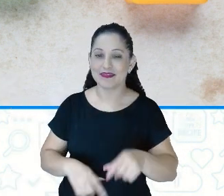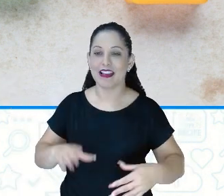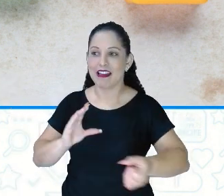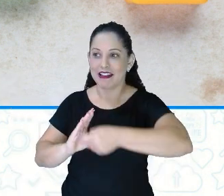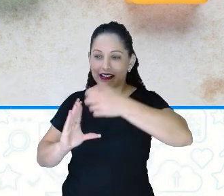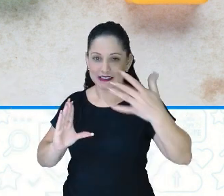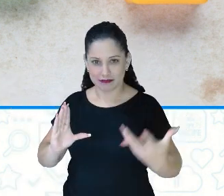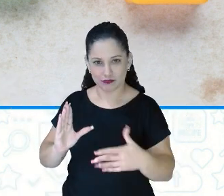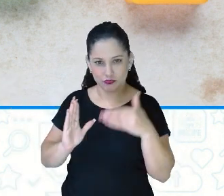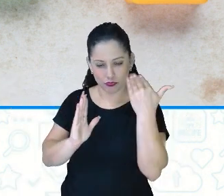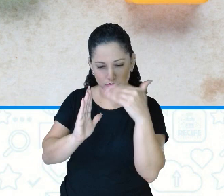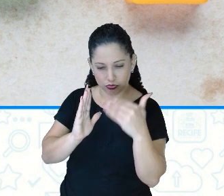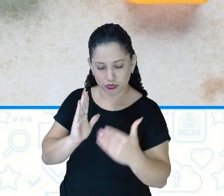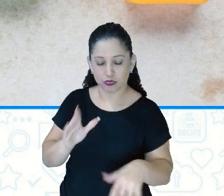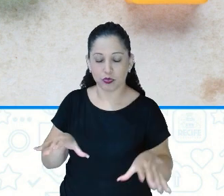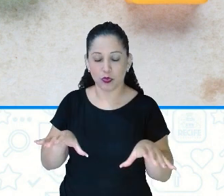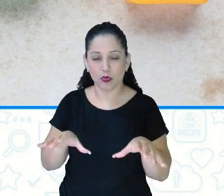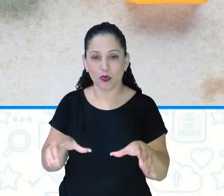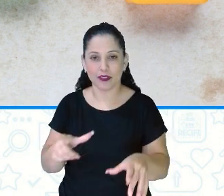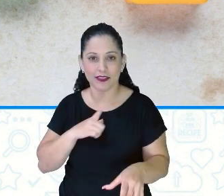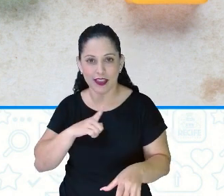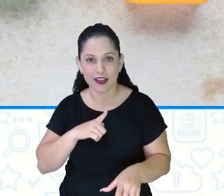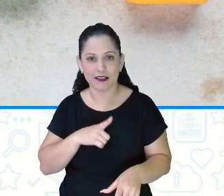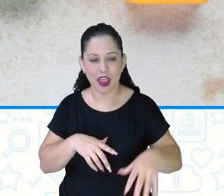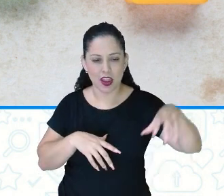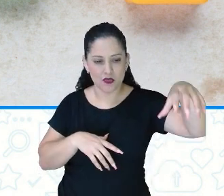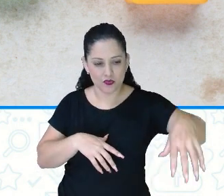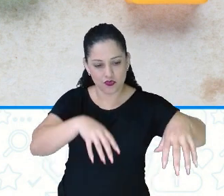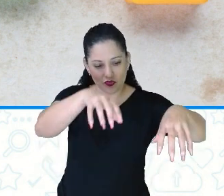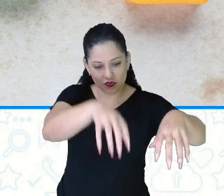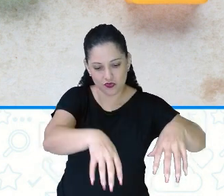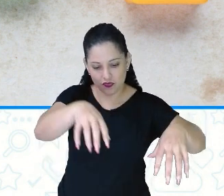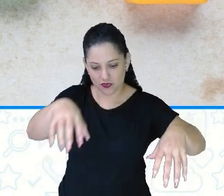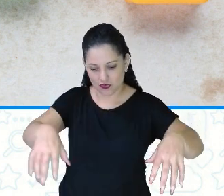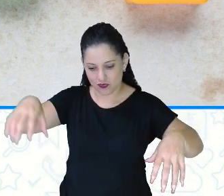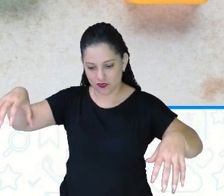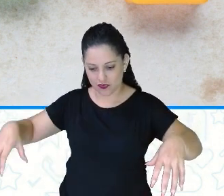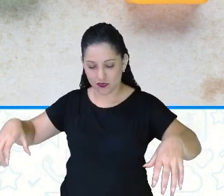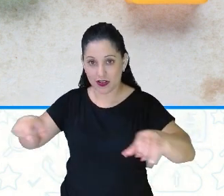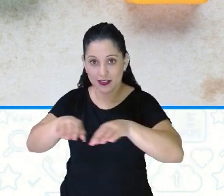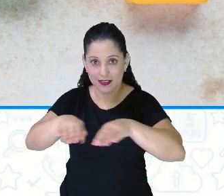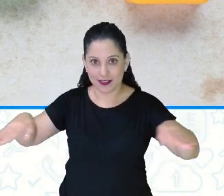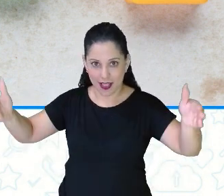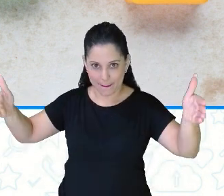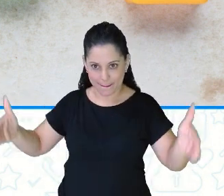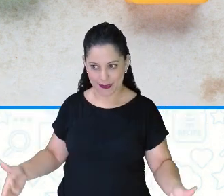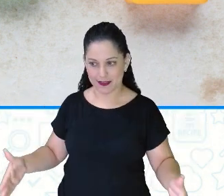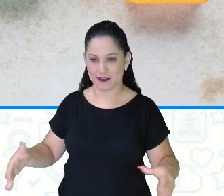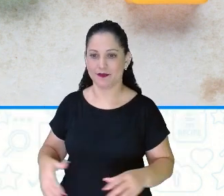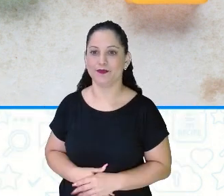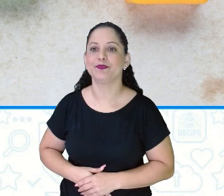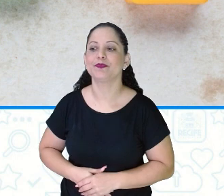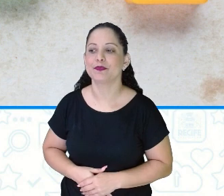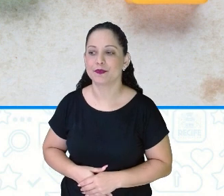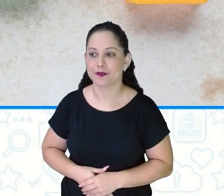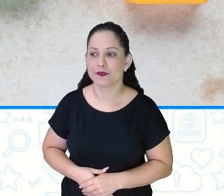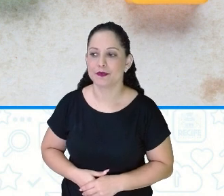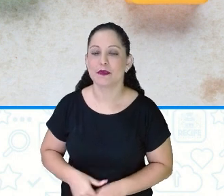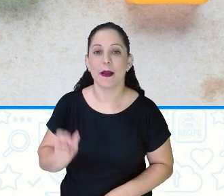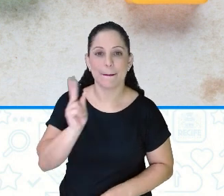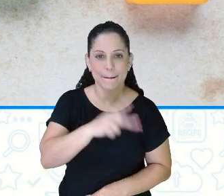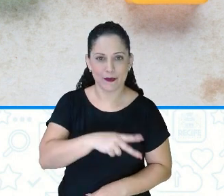aqui na mesa para que você entenda como é que funciona a questão da divisão na prática. A professora Abigail